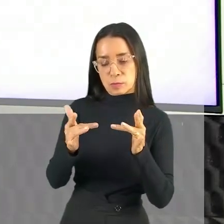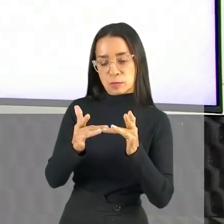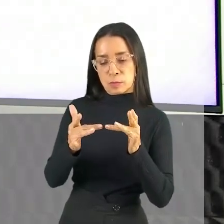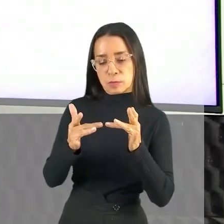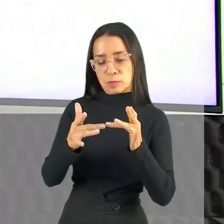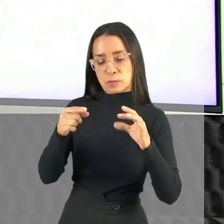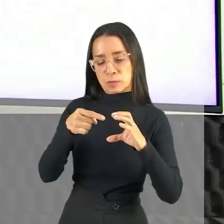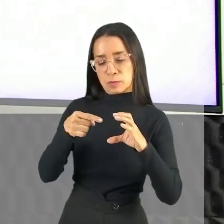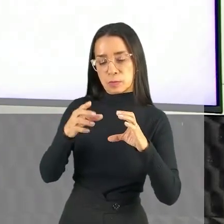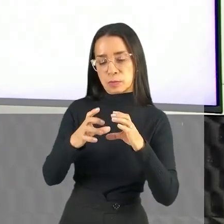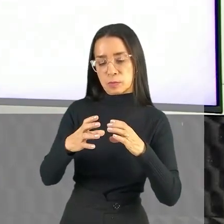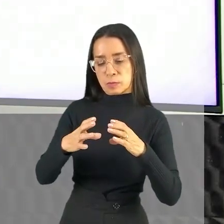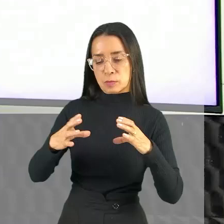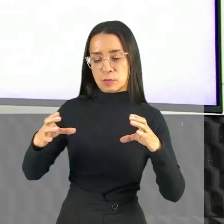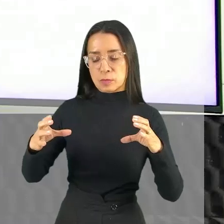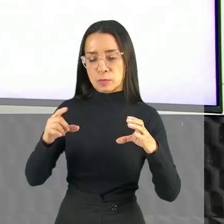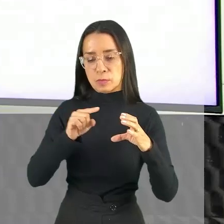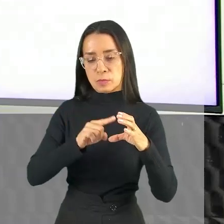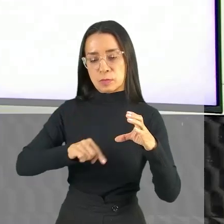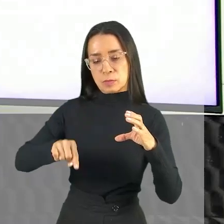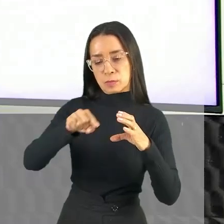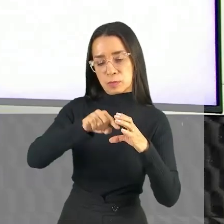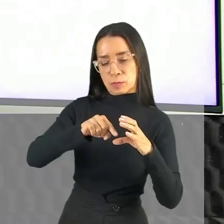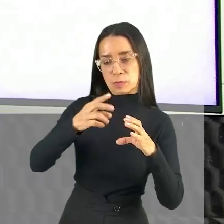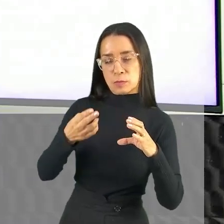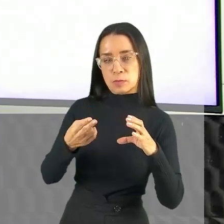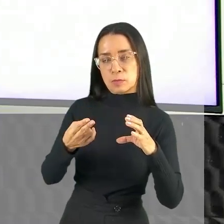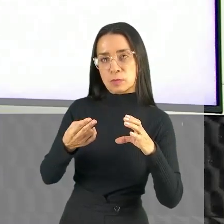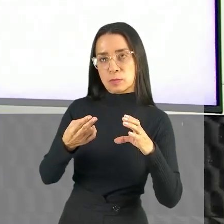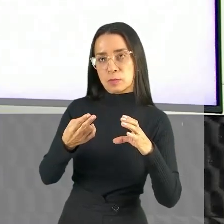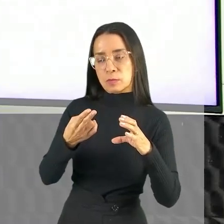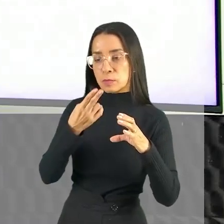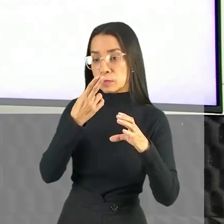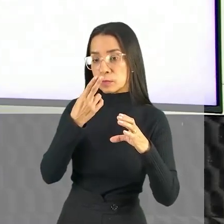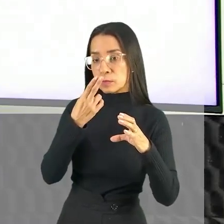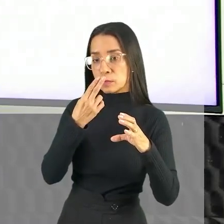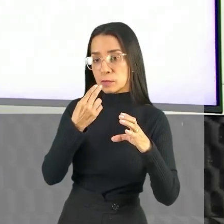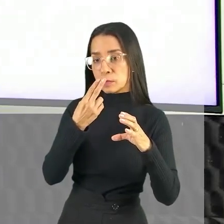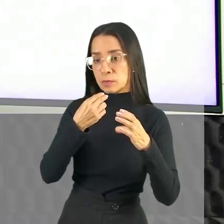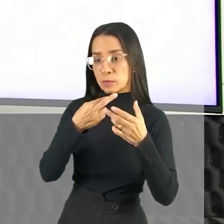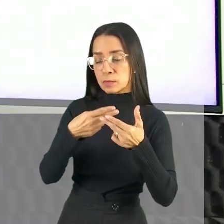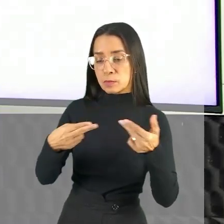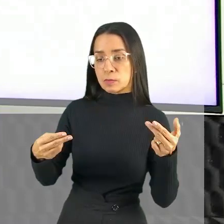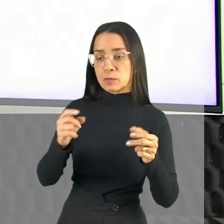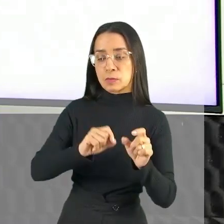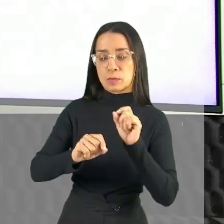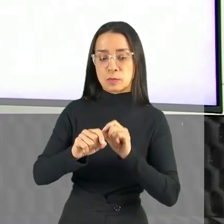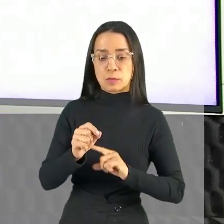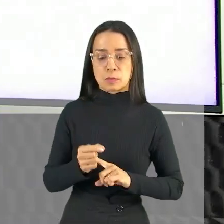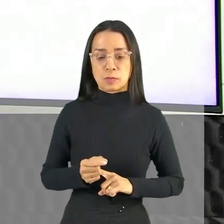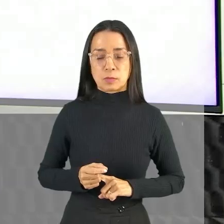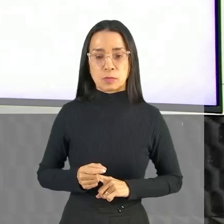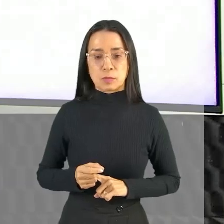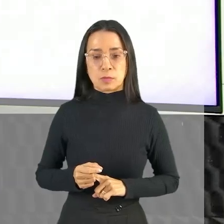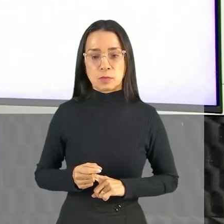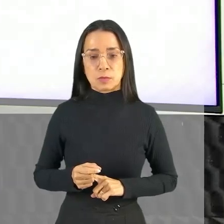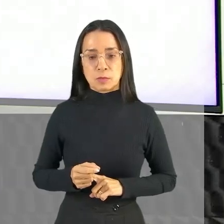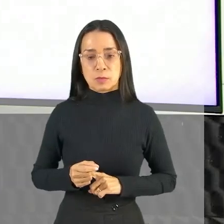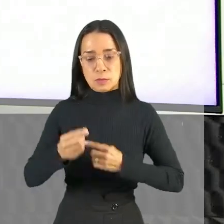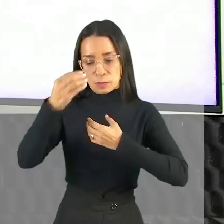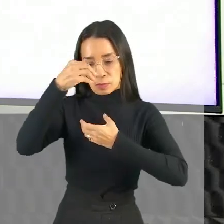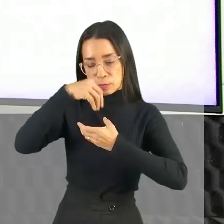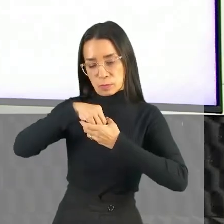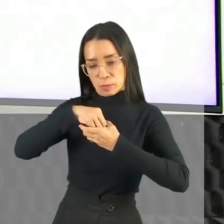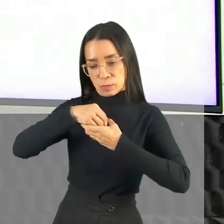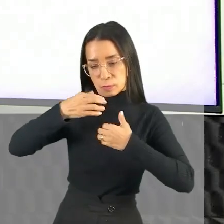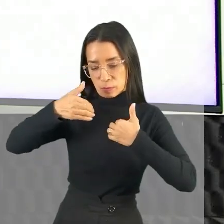da célula com o nutriente, né? Com aquilo que chega lá no intestino